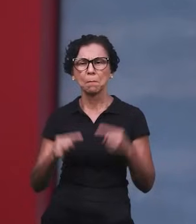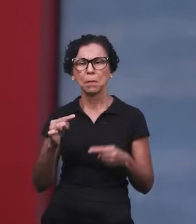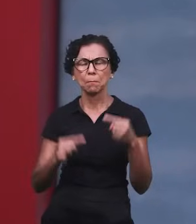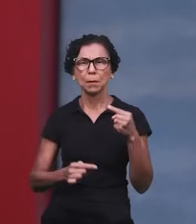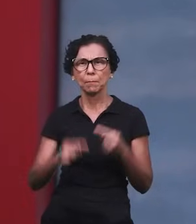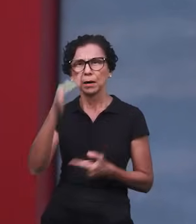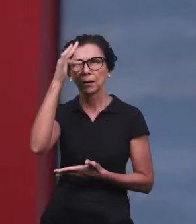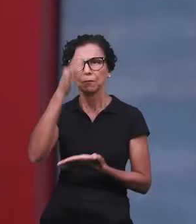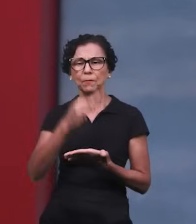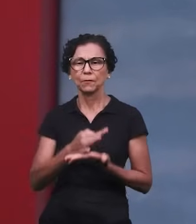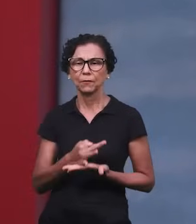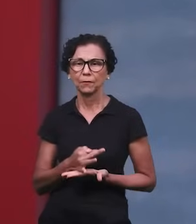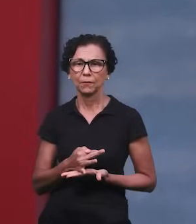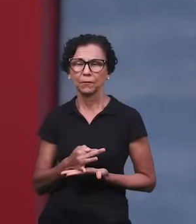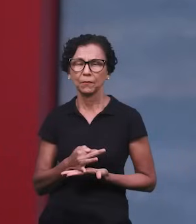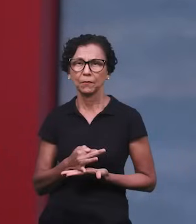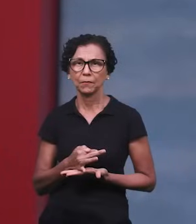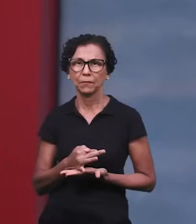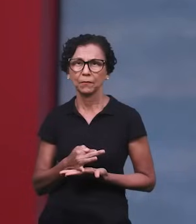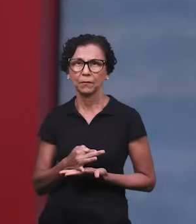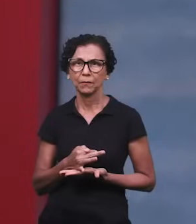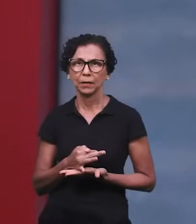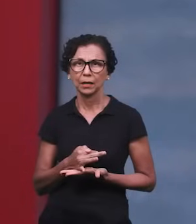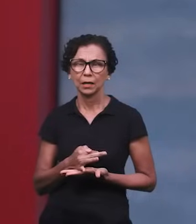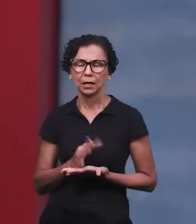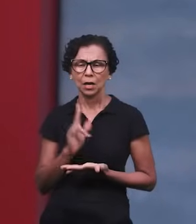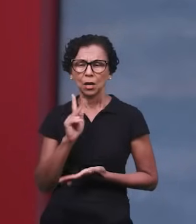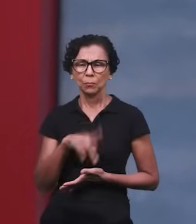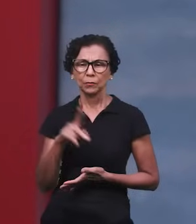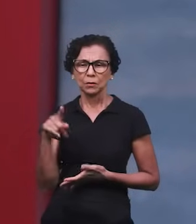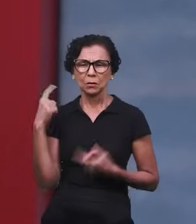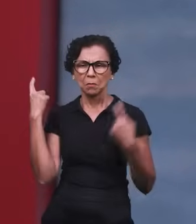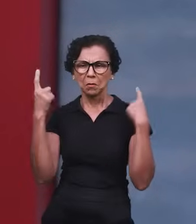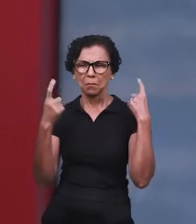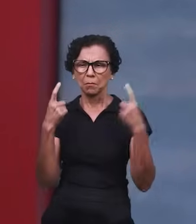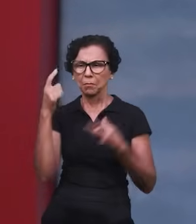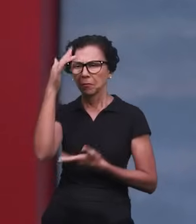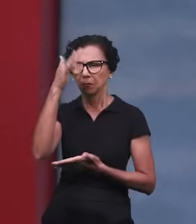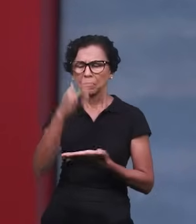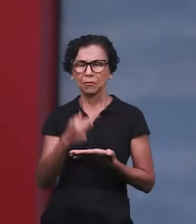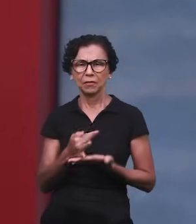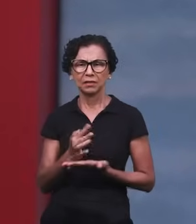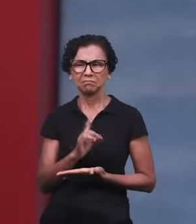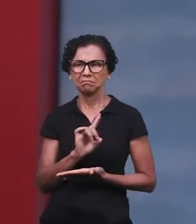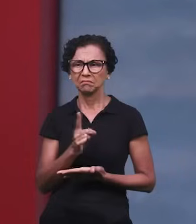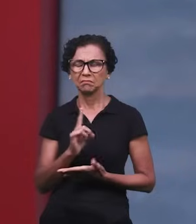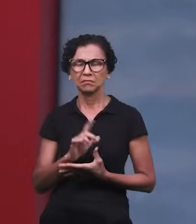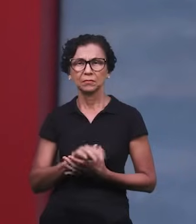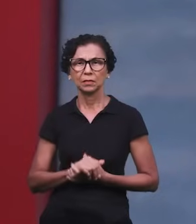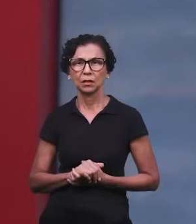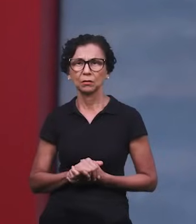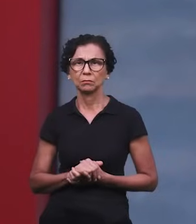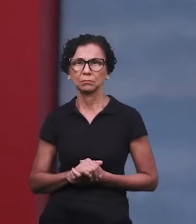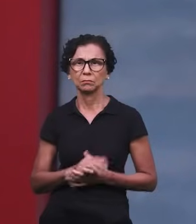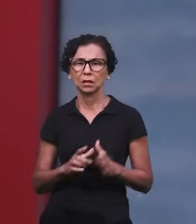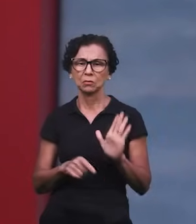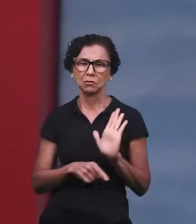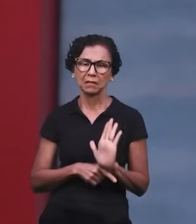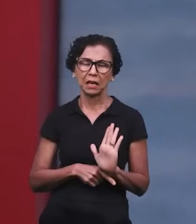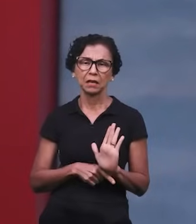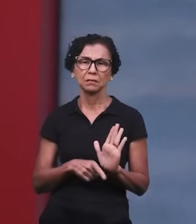embora os professores não estejam minimamente preocupados com a nossa fé, tanto em ajudar a nossa fé como em destruir a